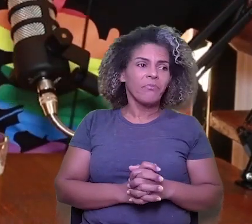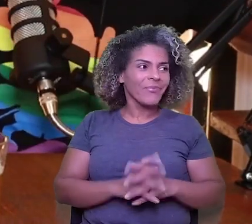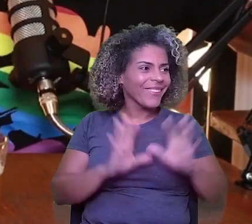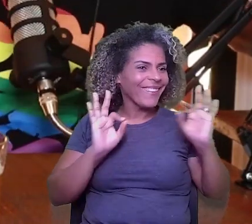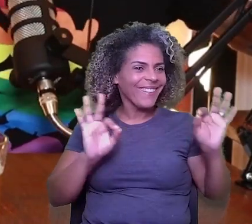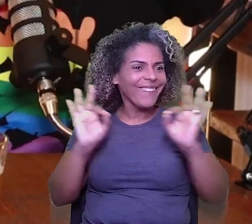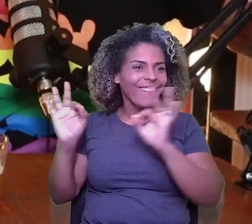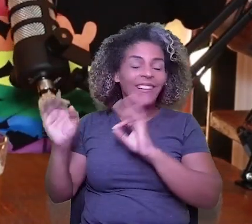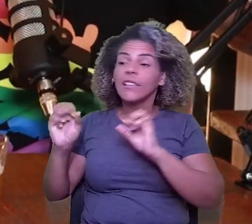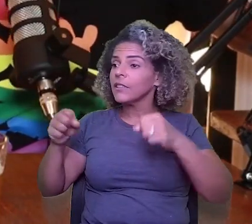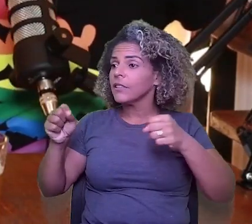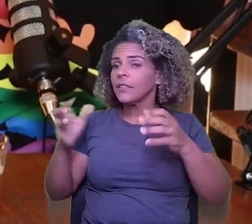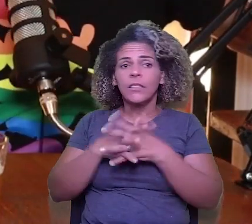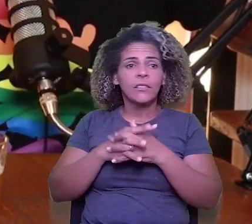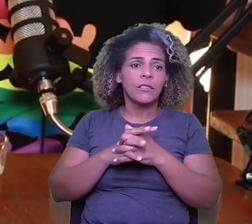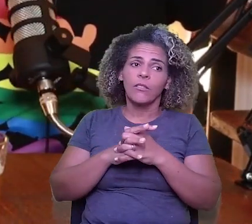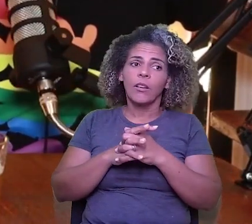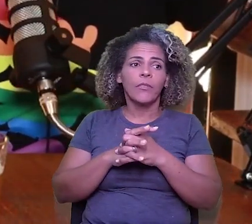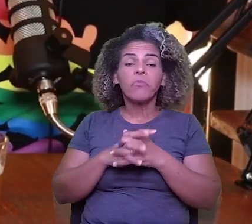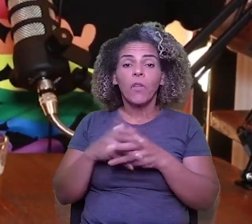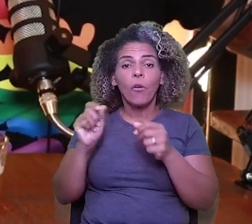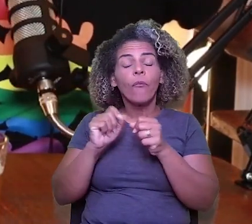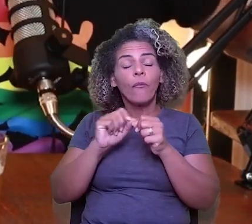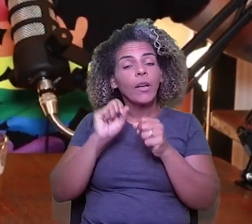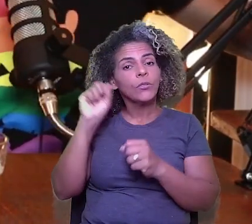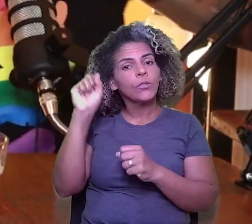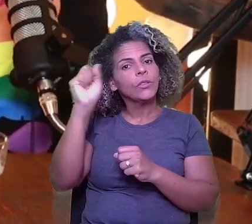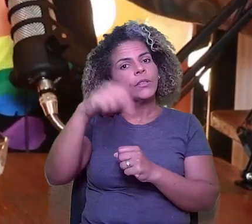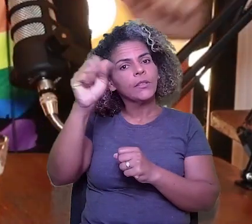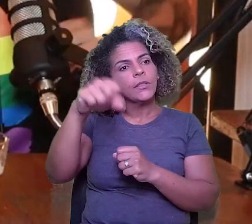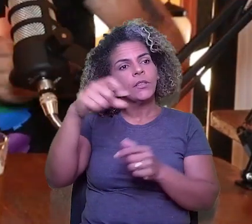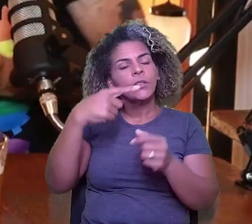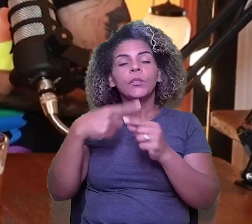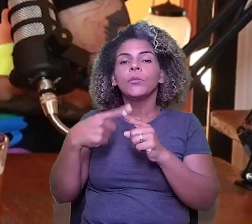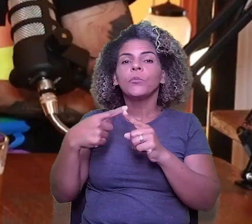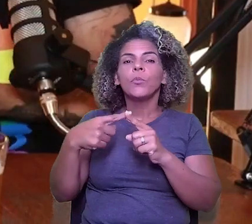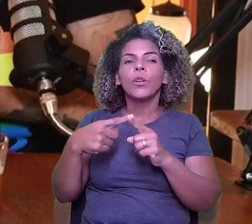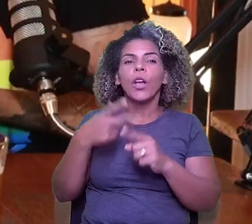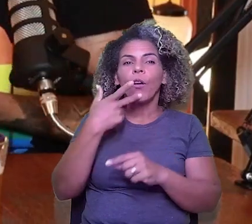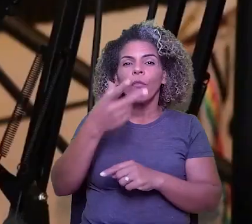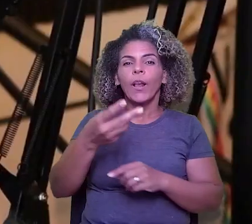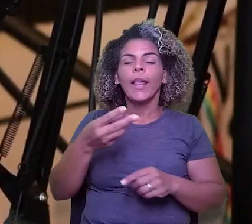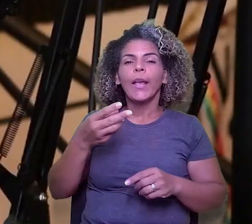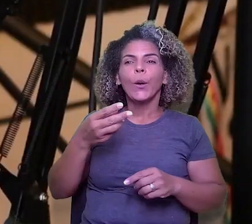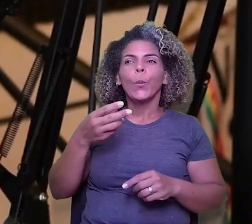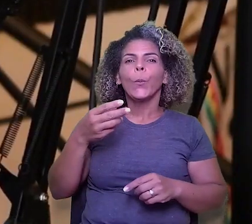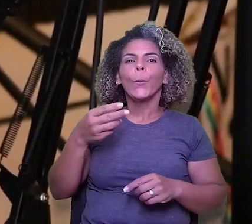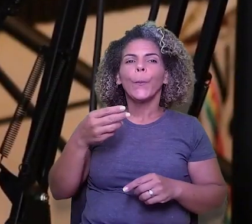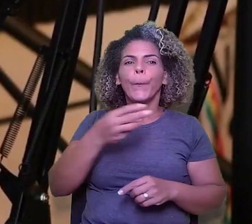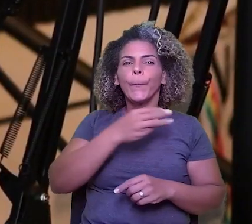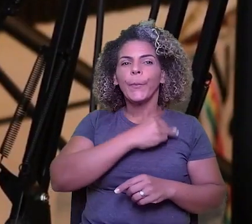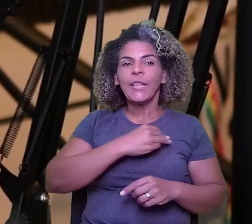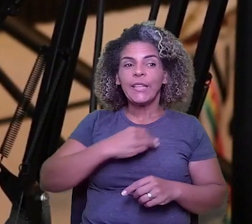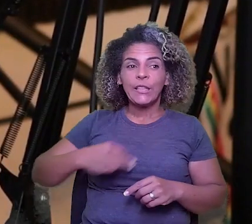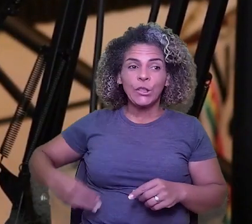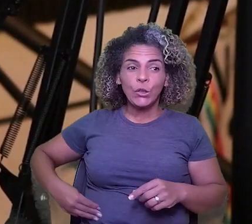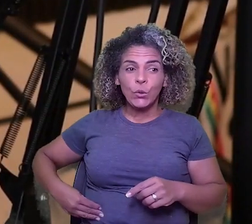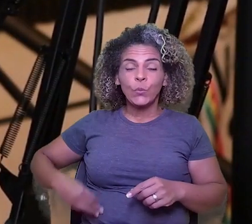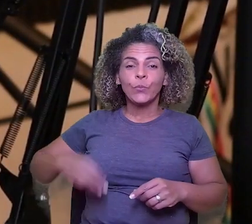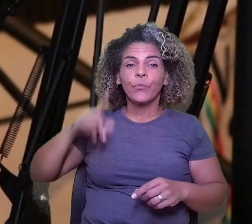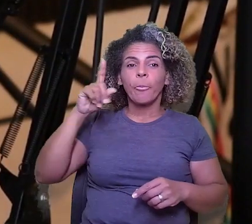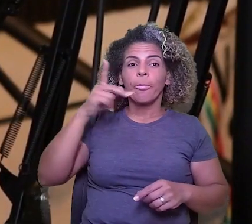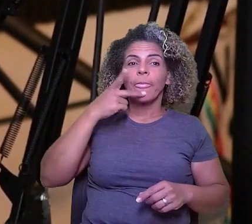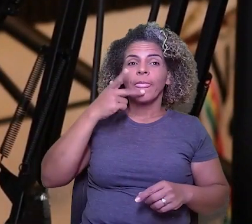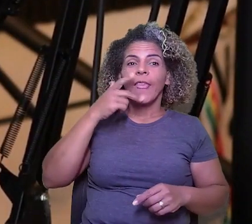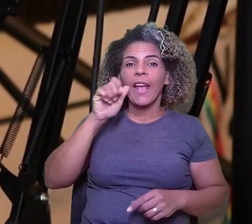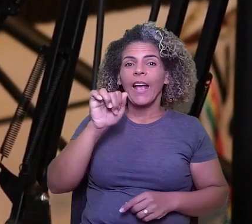processando. Cara. Não, eu tenho feito isso. Essa parada de rede social é foda. Eu tenho feito isso, sabe por quê? Você me fez lembrar, eu falei isso com o ministro Alexandre Moraes. Eu fui no Supremo Tribunal